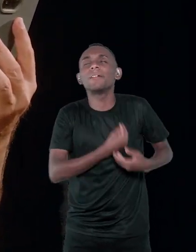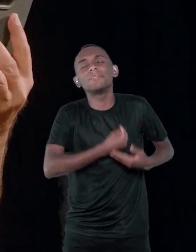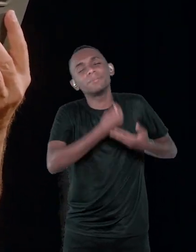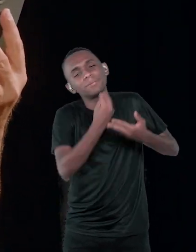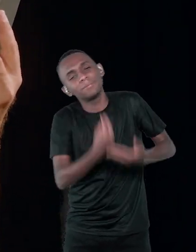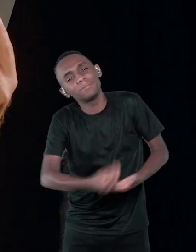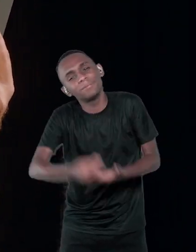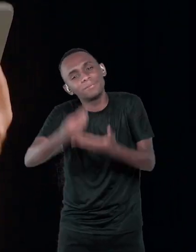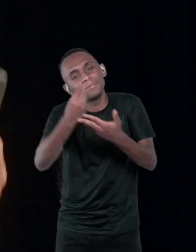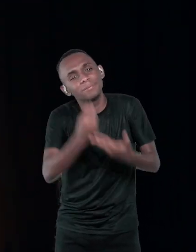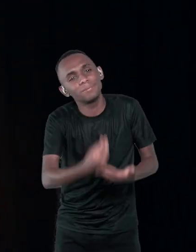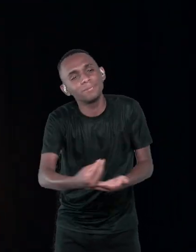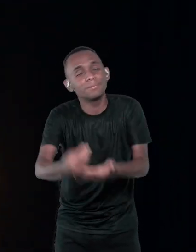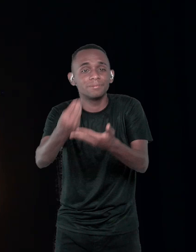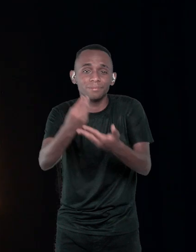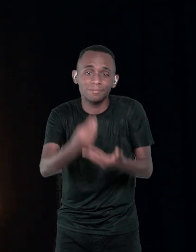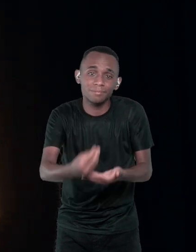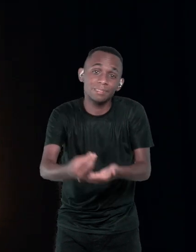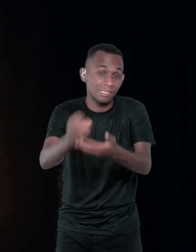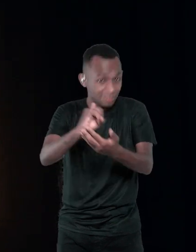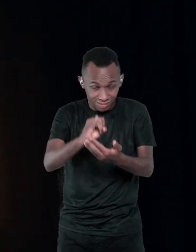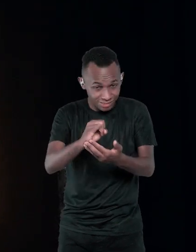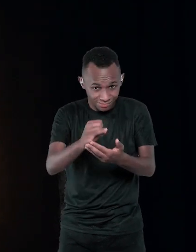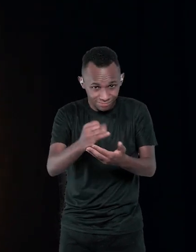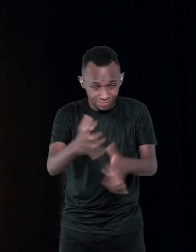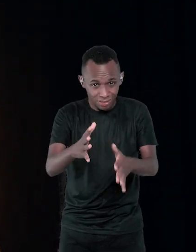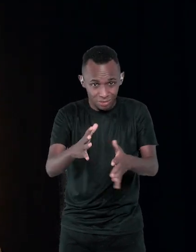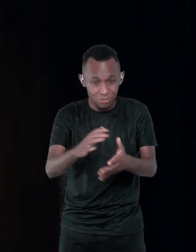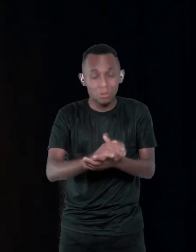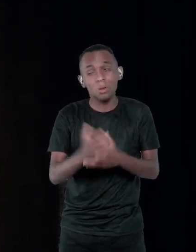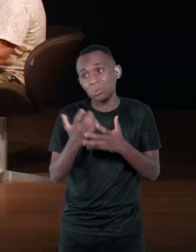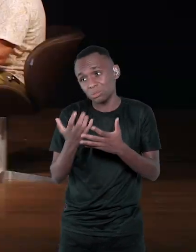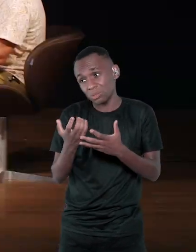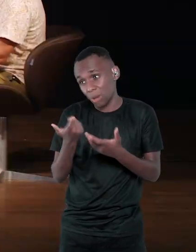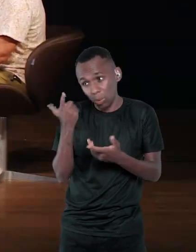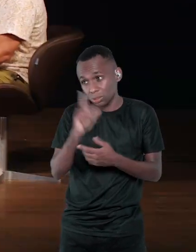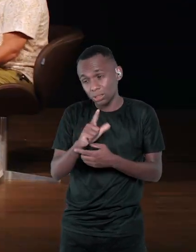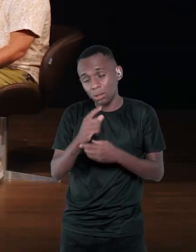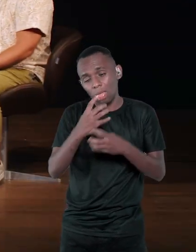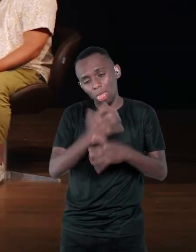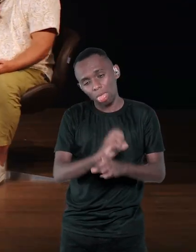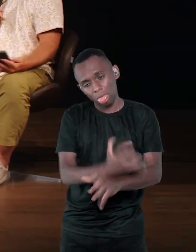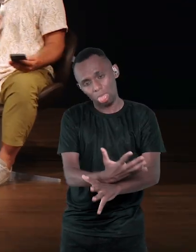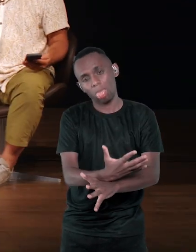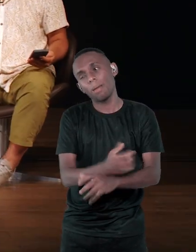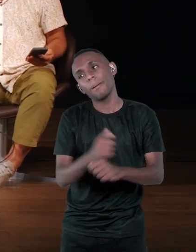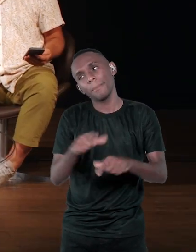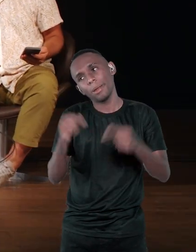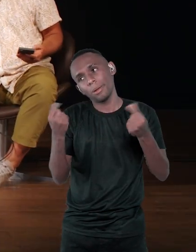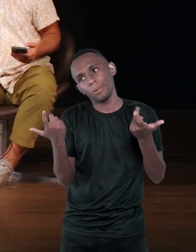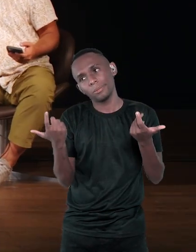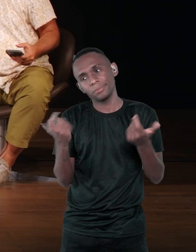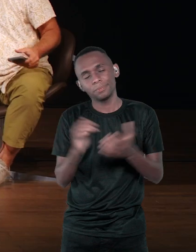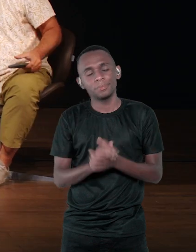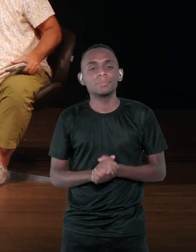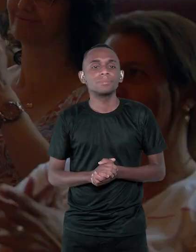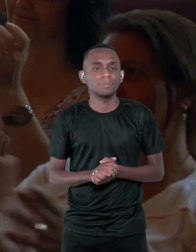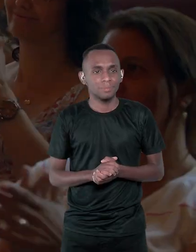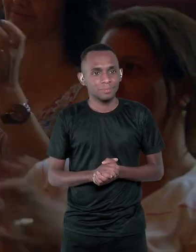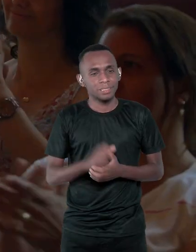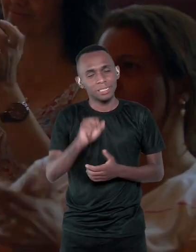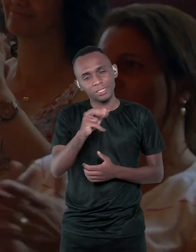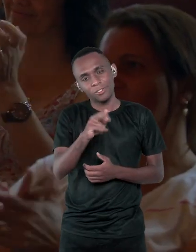carregar. Se não for assim, juro, prefiro secar. Silvana, contigo.